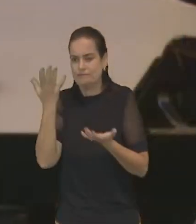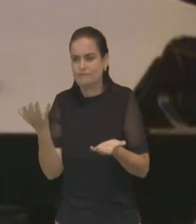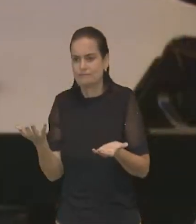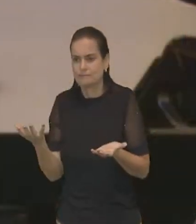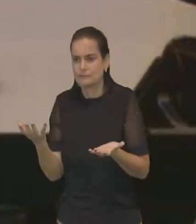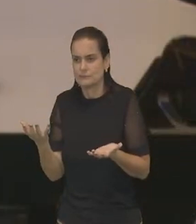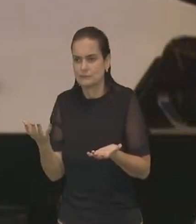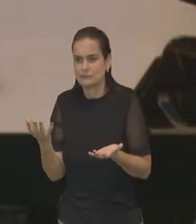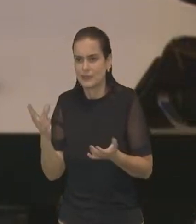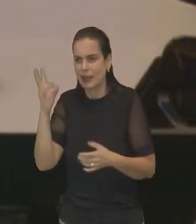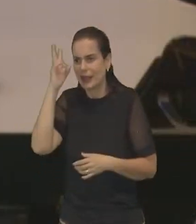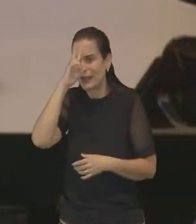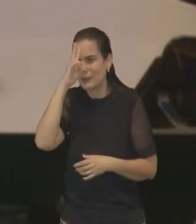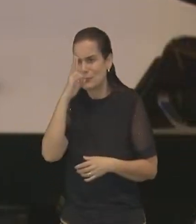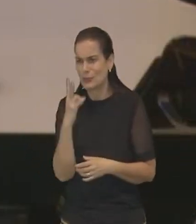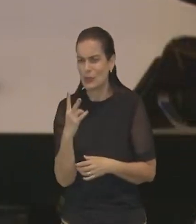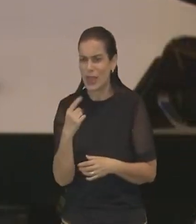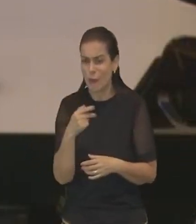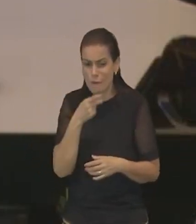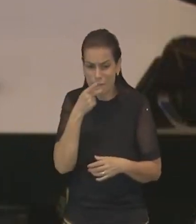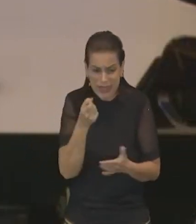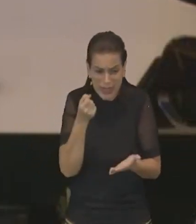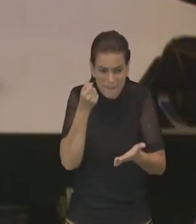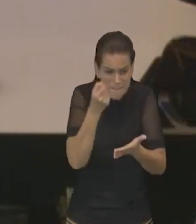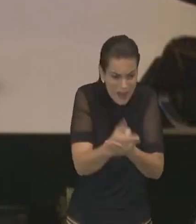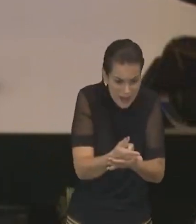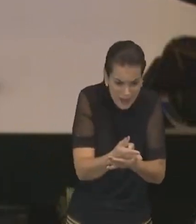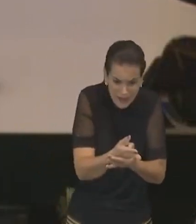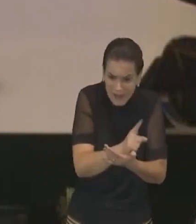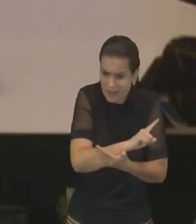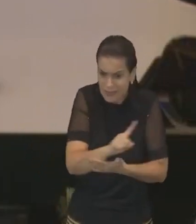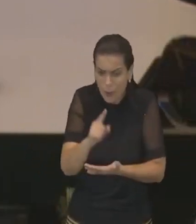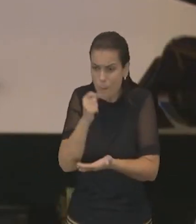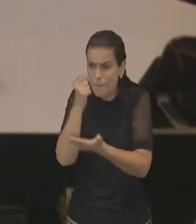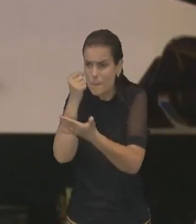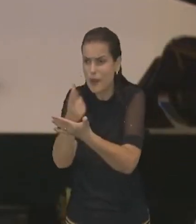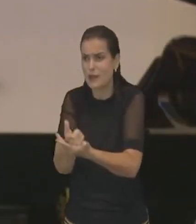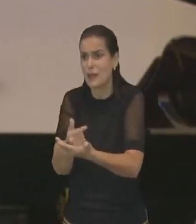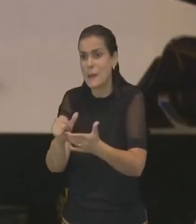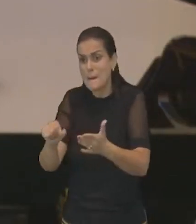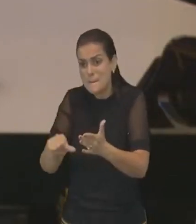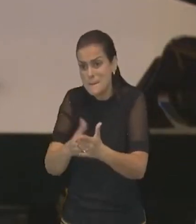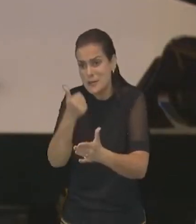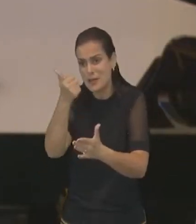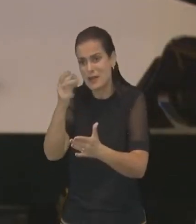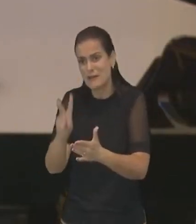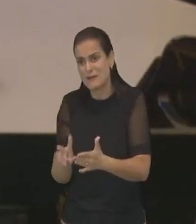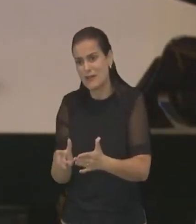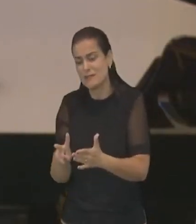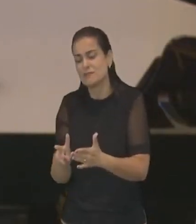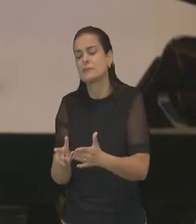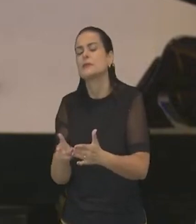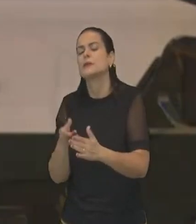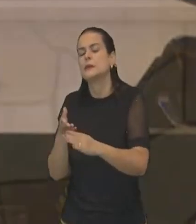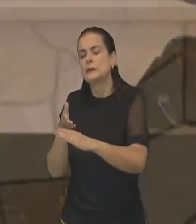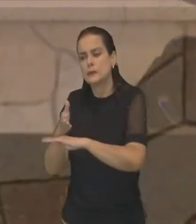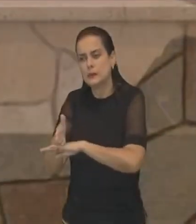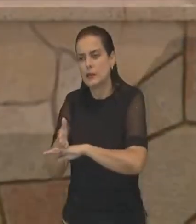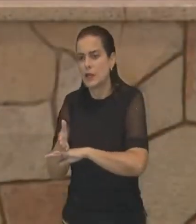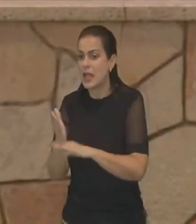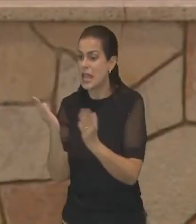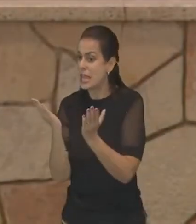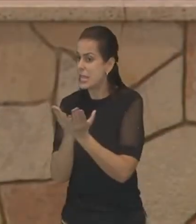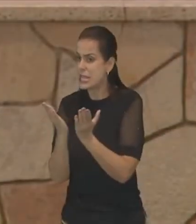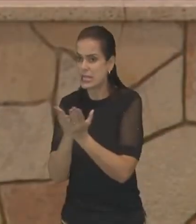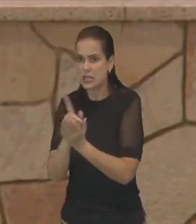que vergonha, não honrei com o meu compromisso até hoje. Saindo dali da igreja, a primeira coisa que ele fez foi lá e pagou. O crente não leva de